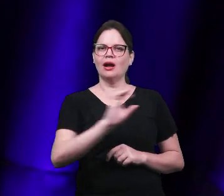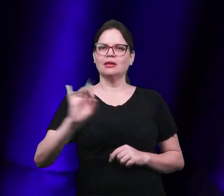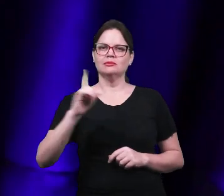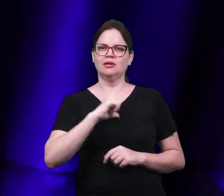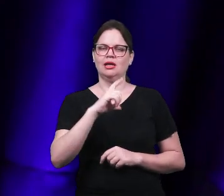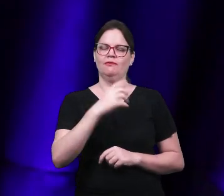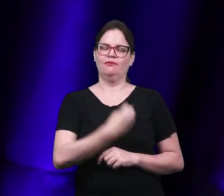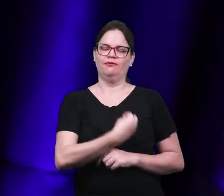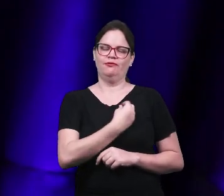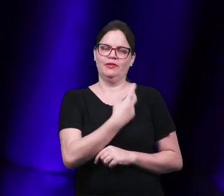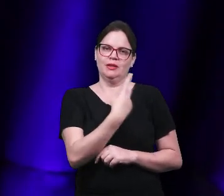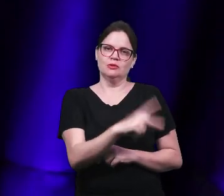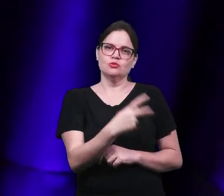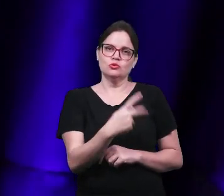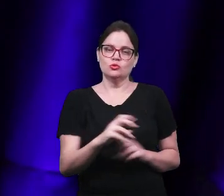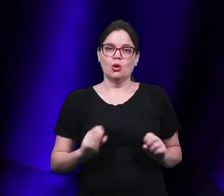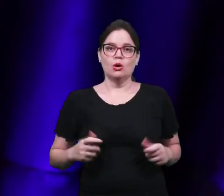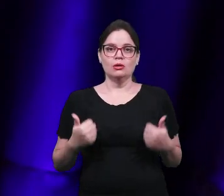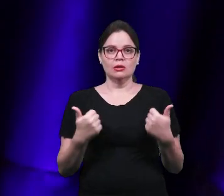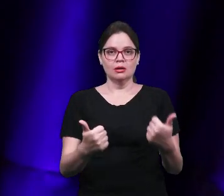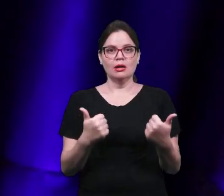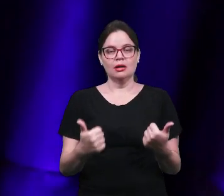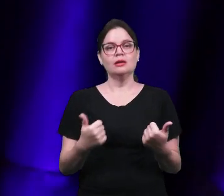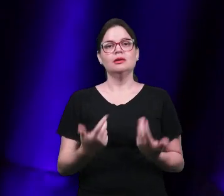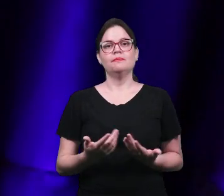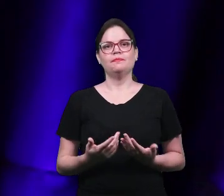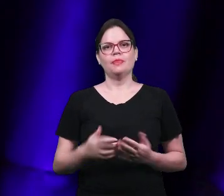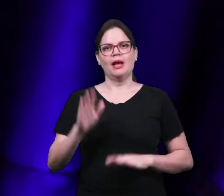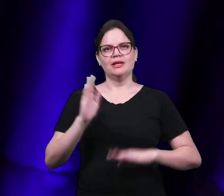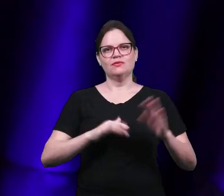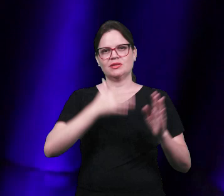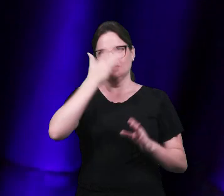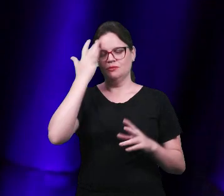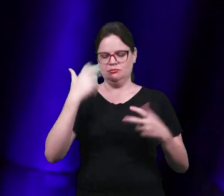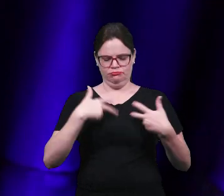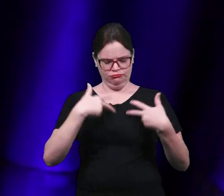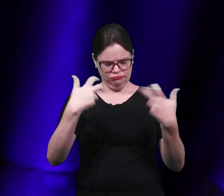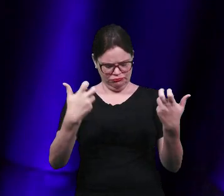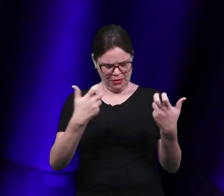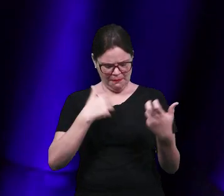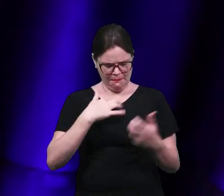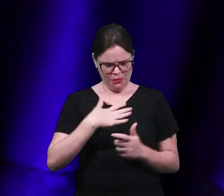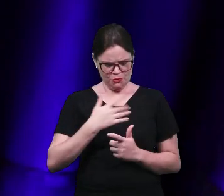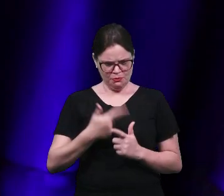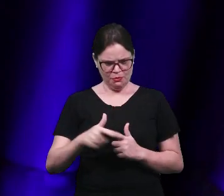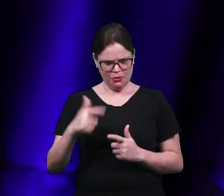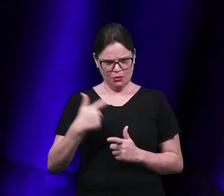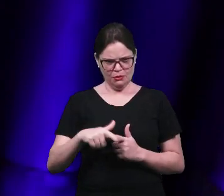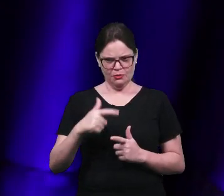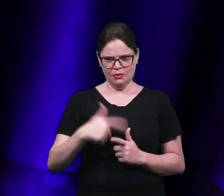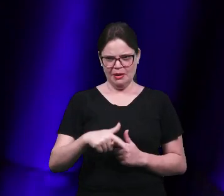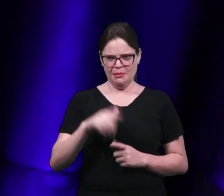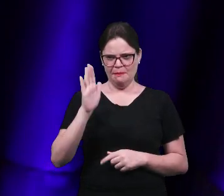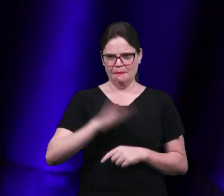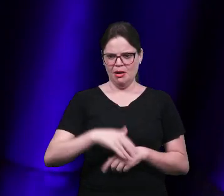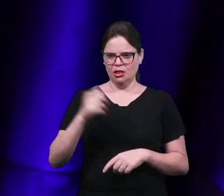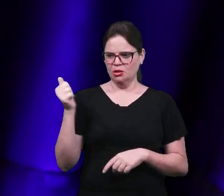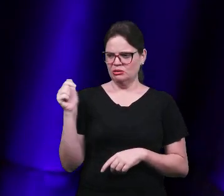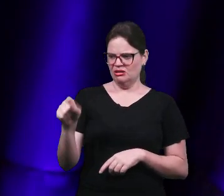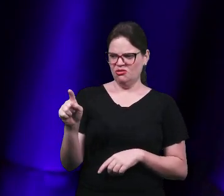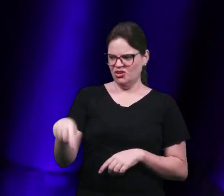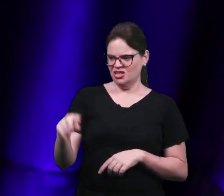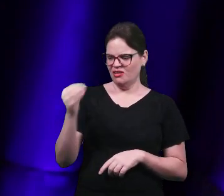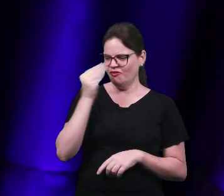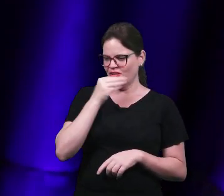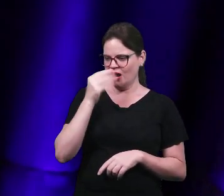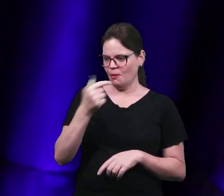vida, cada um tem os seus embates, às vezes as pessoas olham para si e acham que os seus problemas são maiores do que os dos outros, os seus motivos